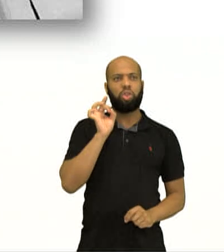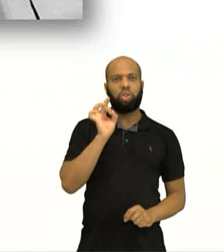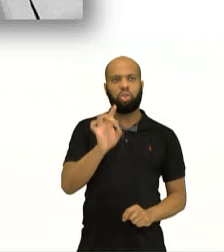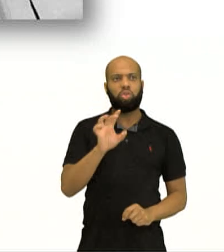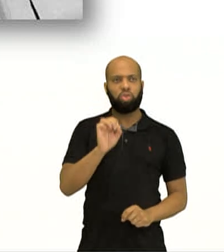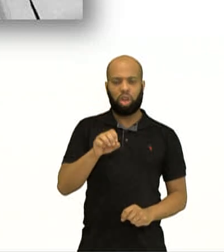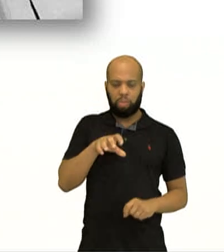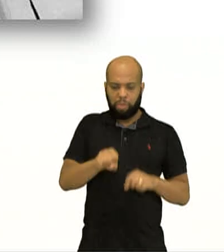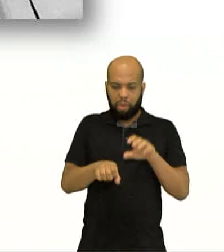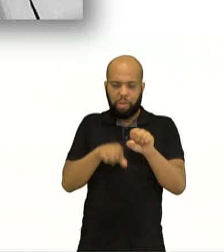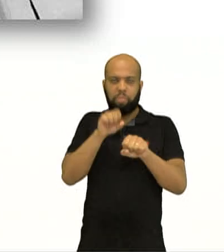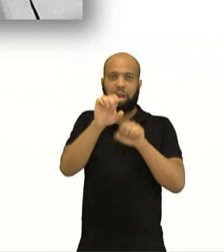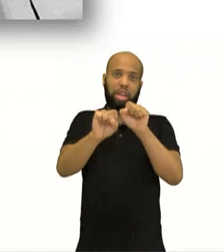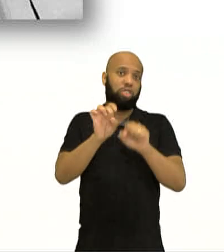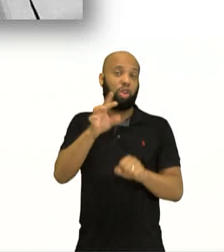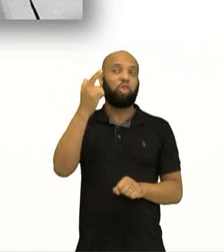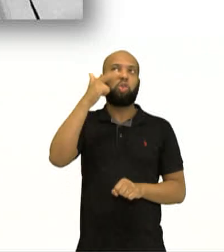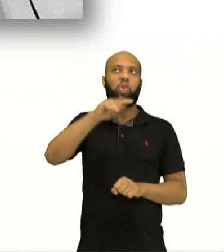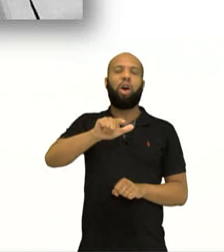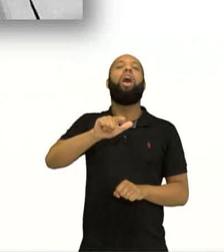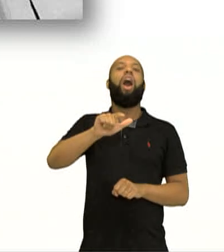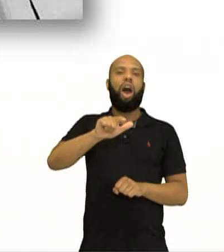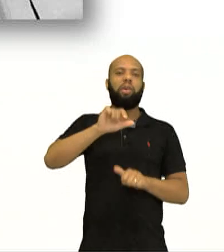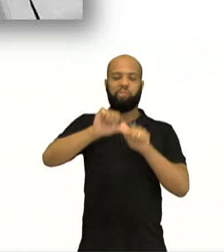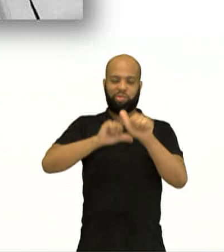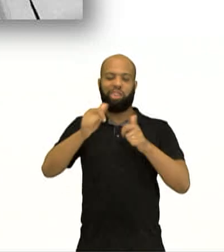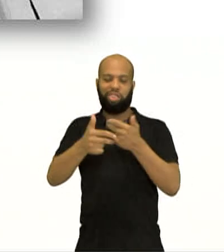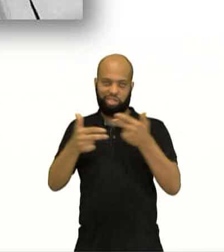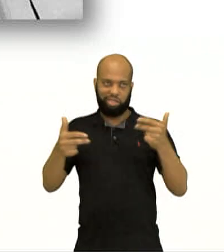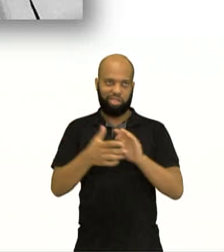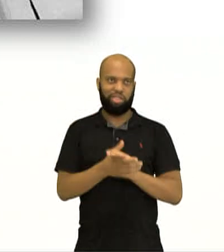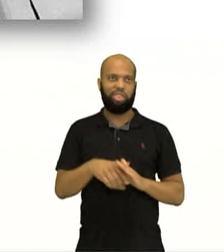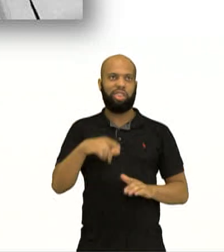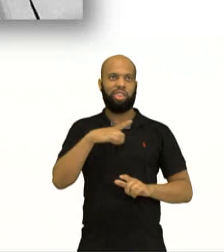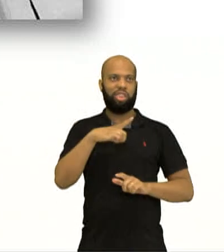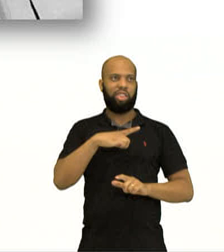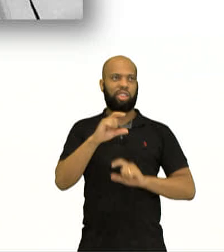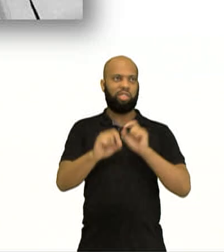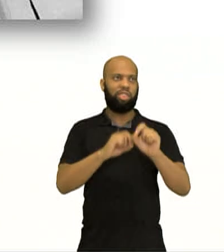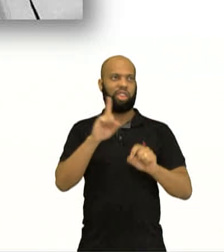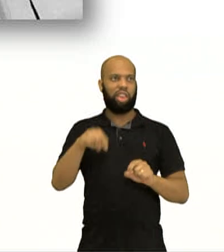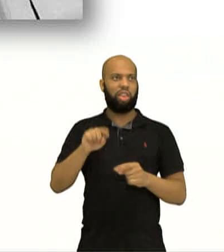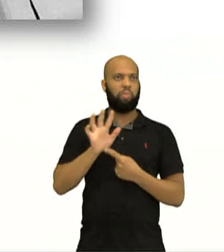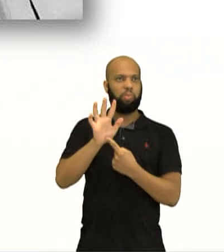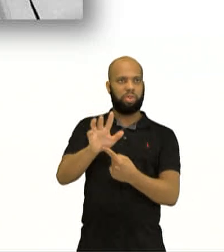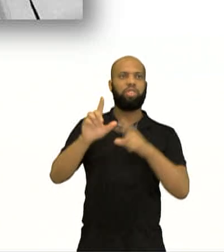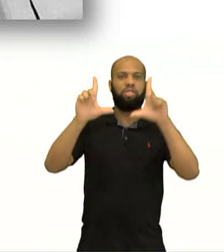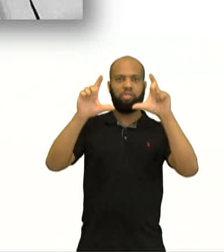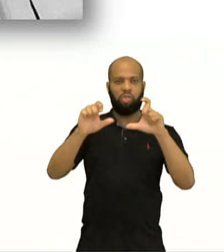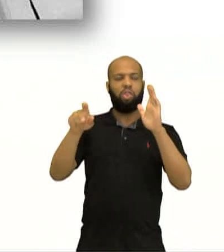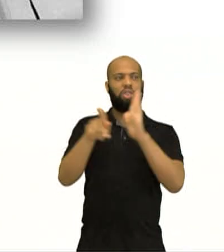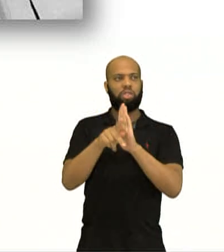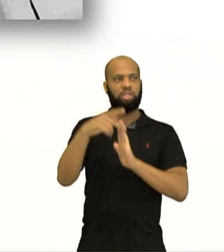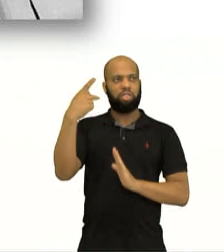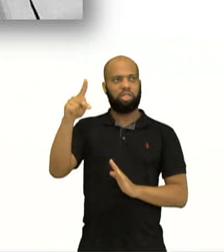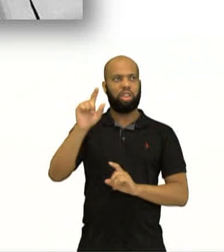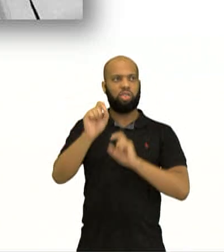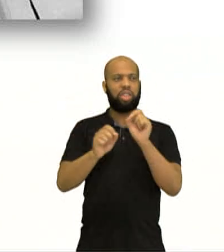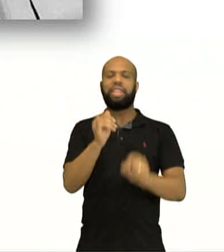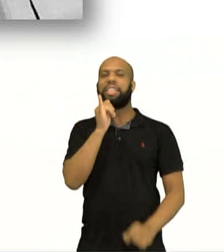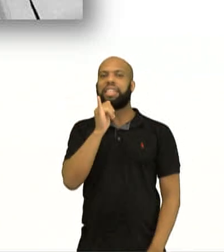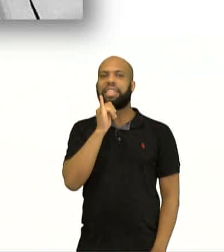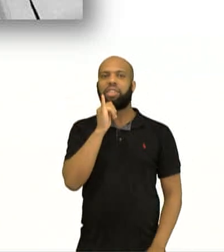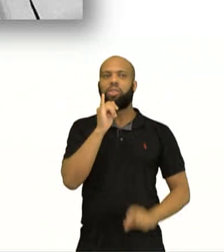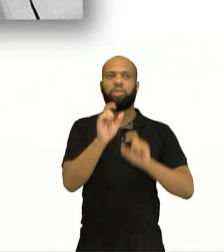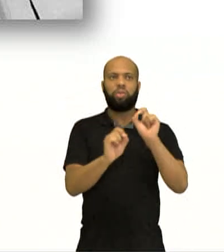subir na escada. Então, olha só, aqui nós temos a demonstração da obra dela. Aqui é um exemplo